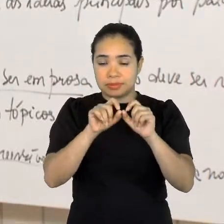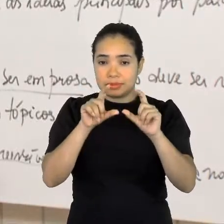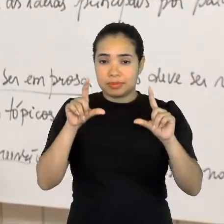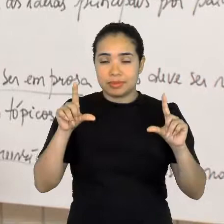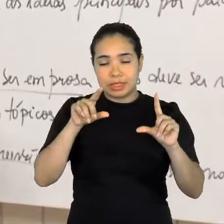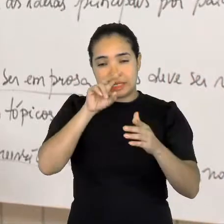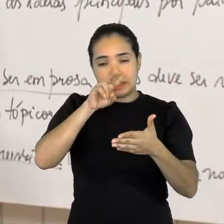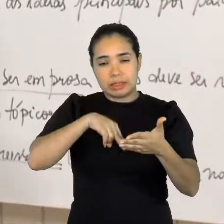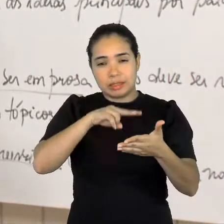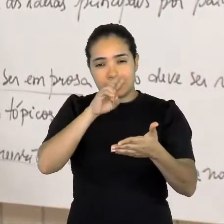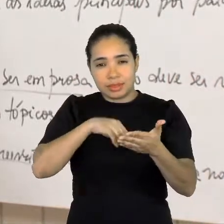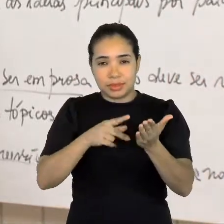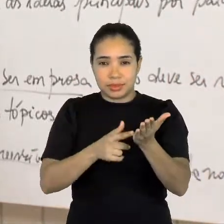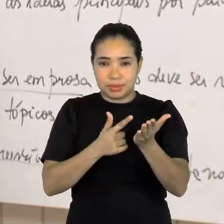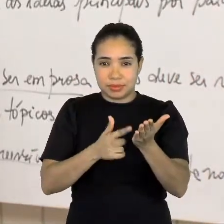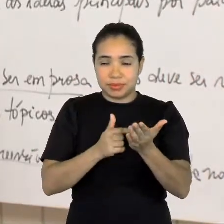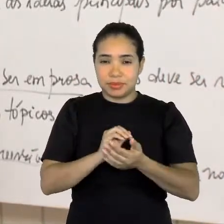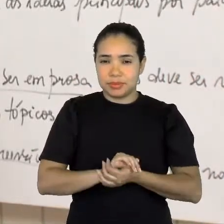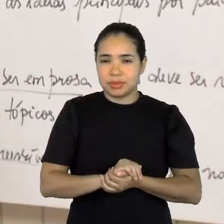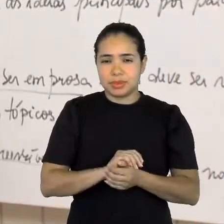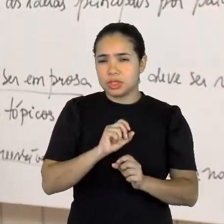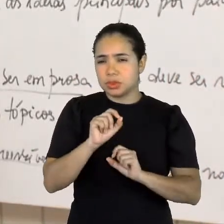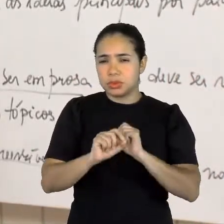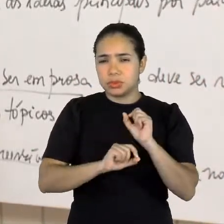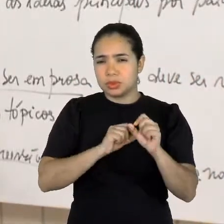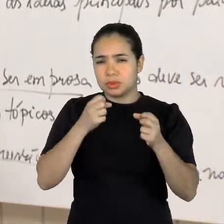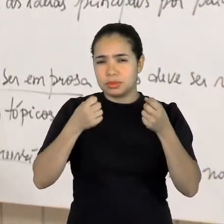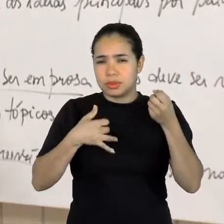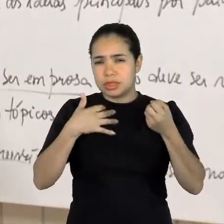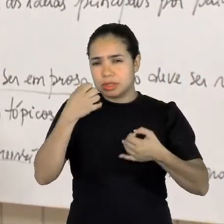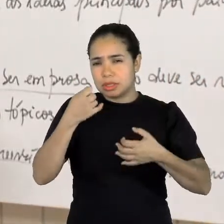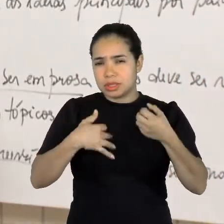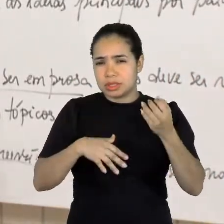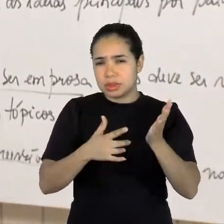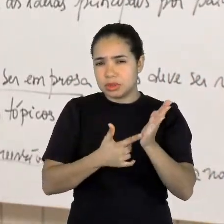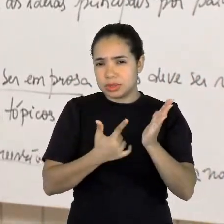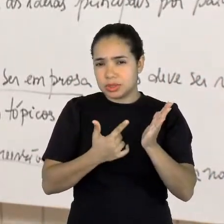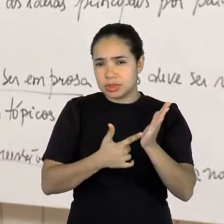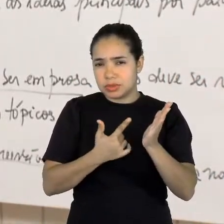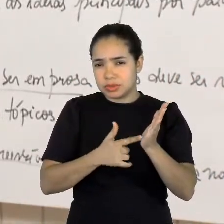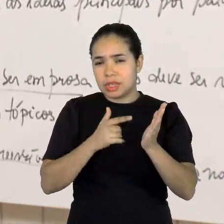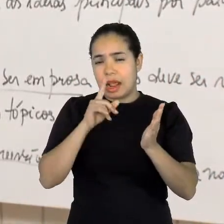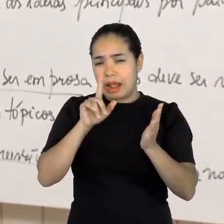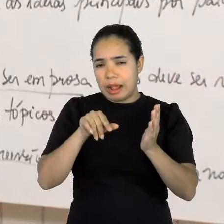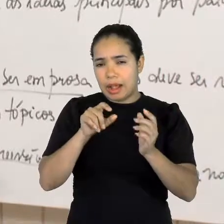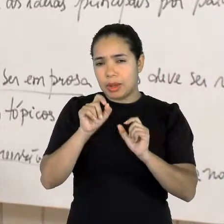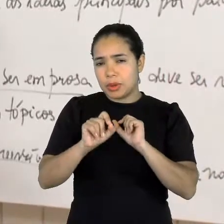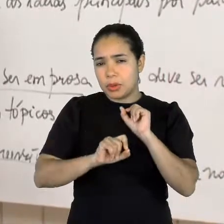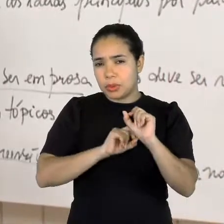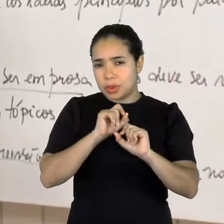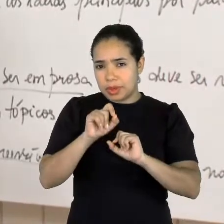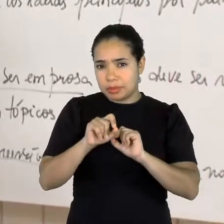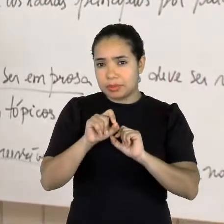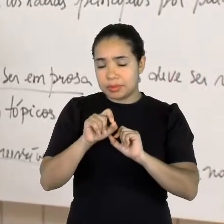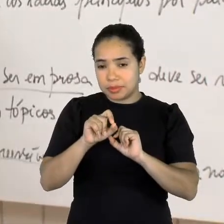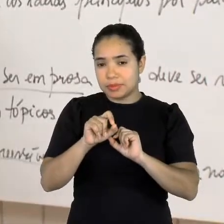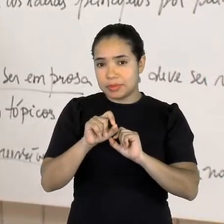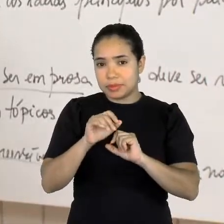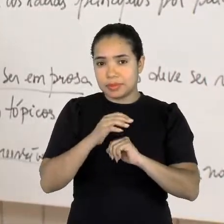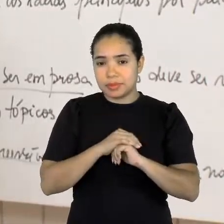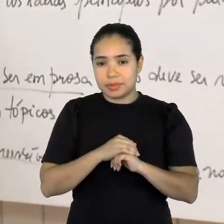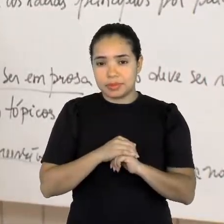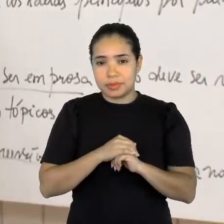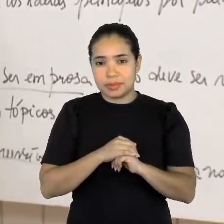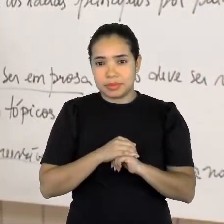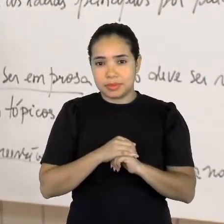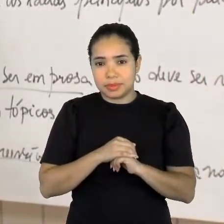e ler o livro. E o que conta a história desse livro? Conta a história de uma suposta descoberta para a cura